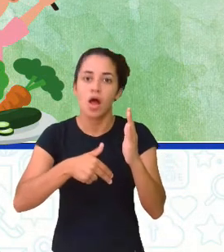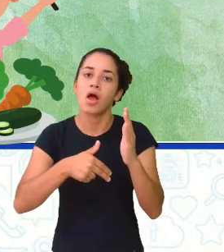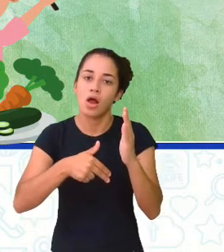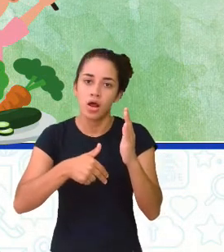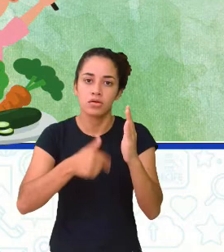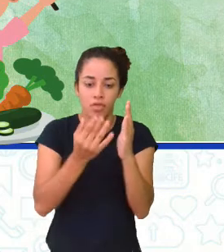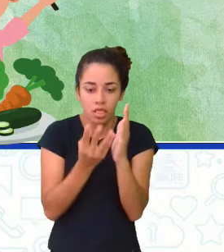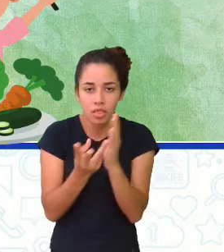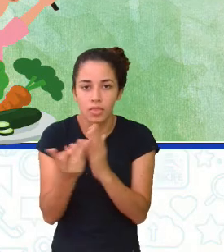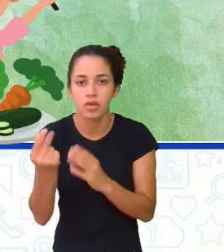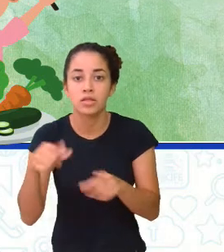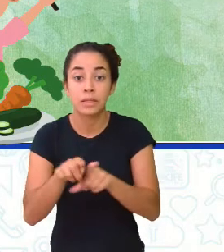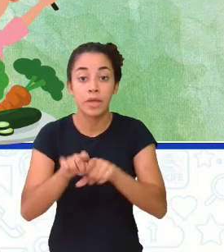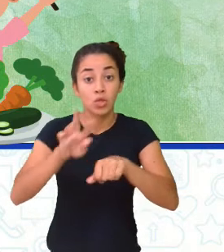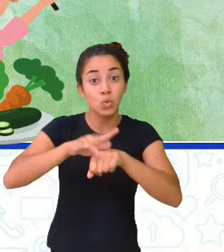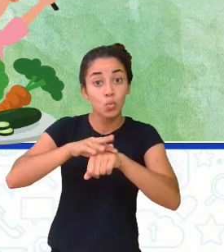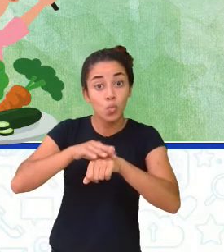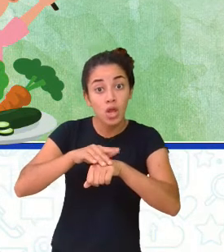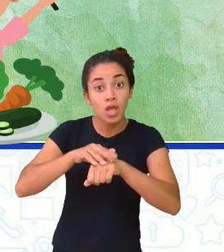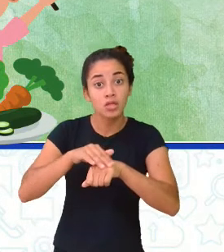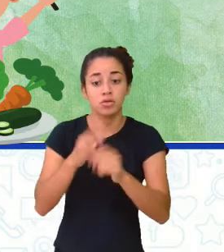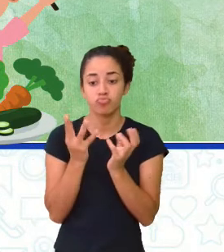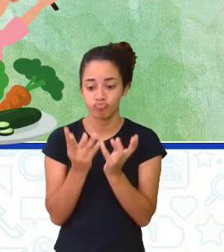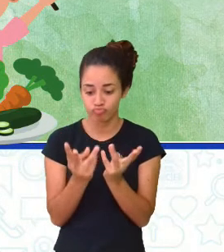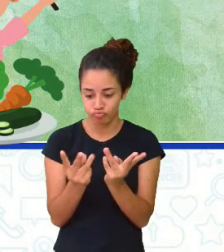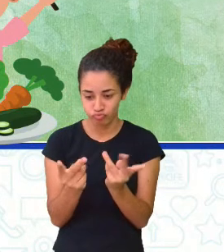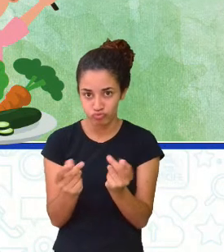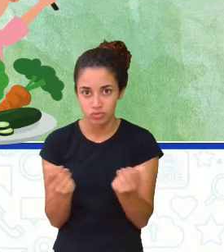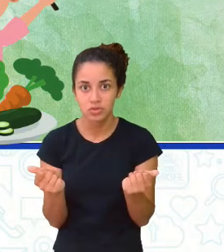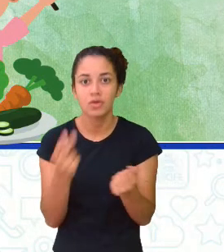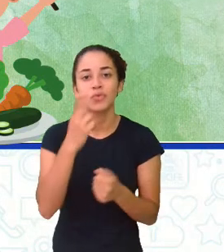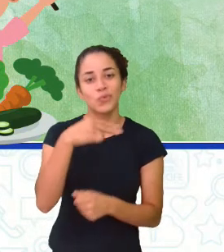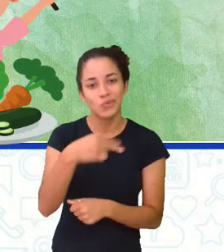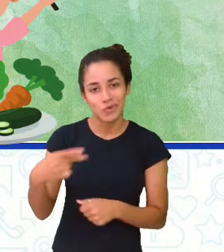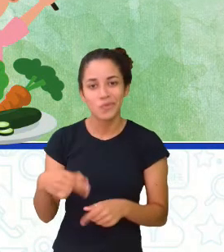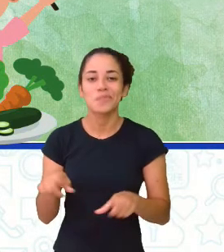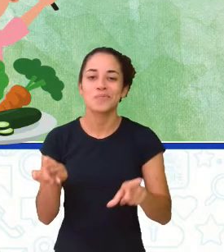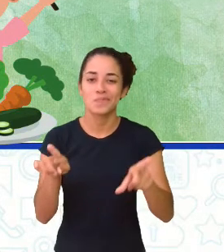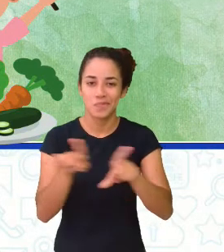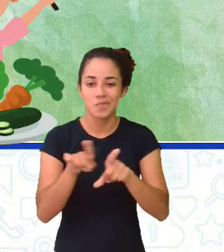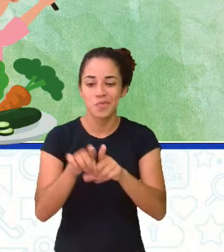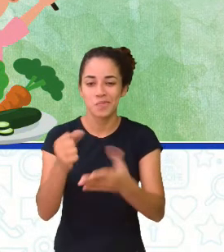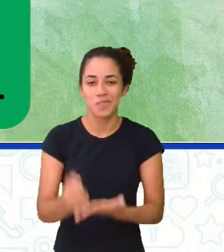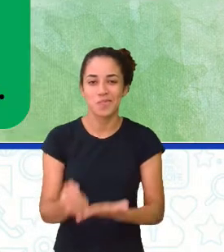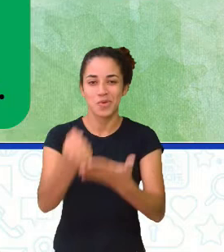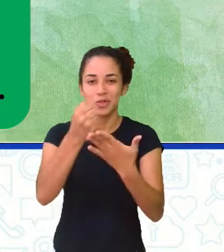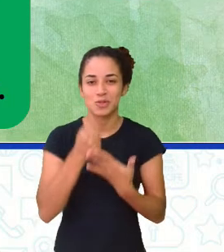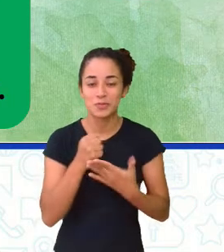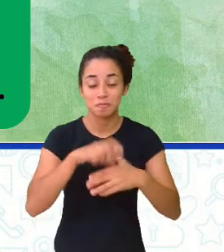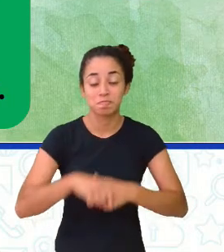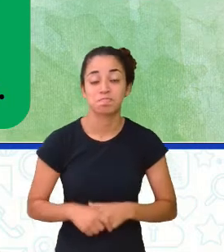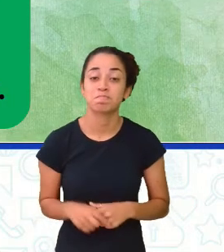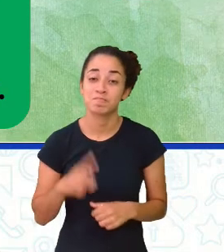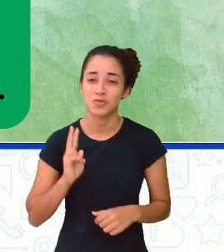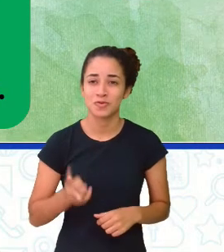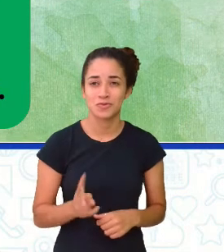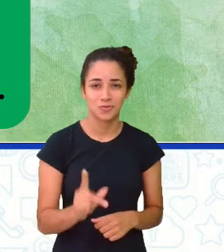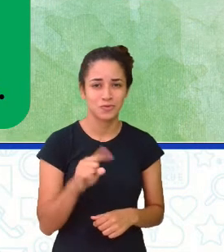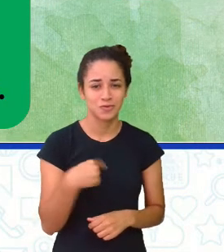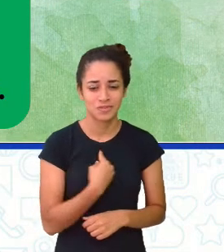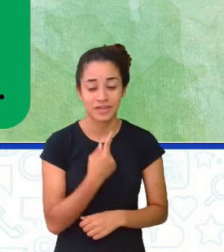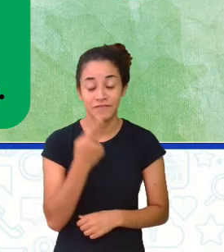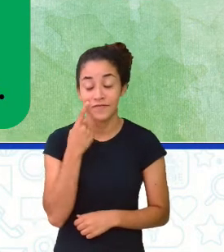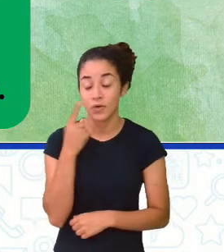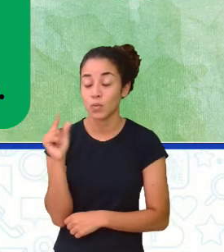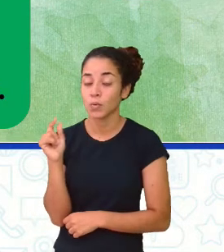de uma doença que foi sanada, então esses nutrientes também estão ajudando. Na continuação, nós temos